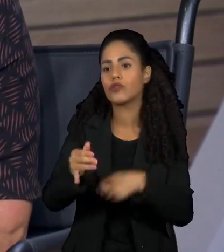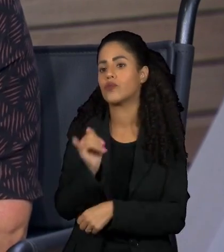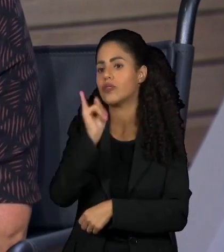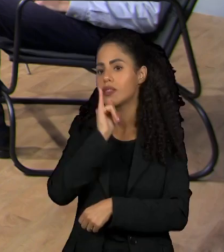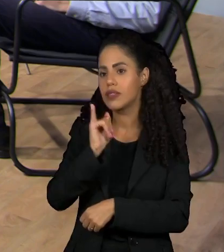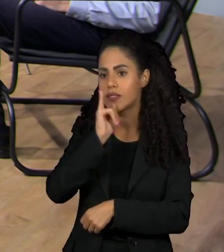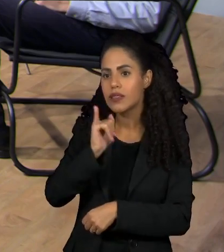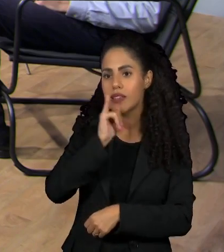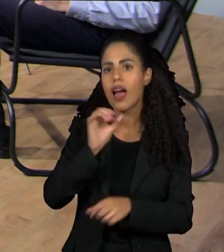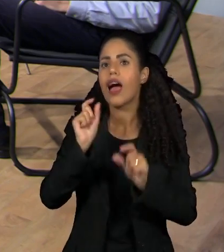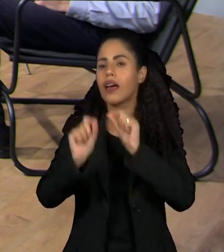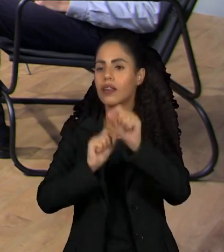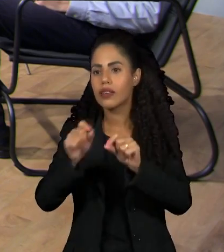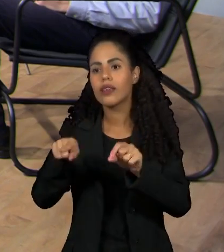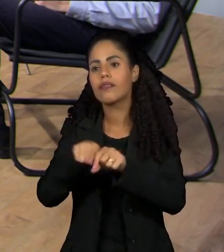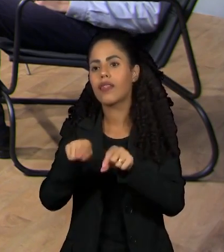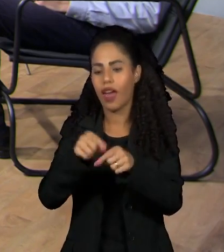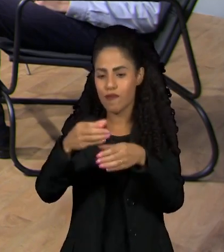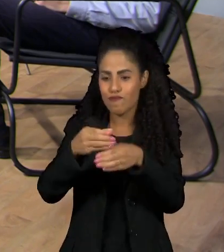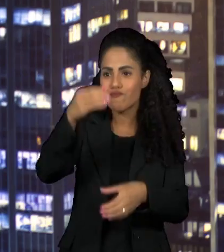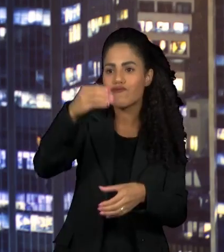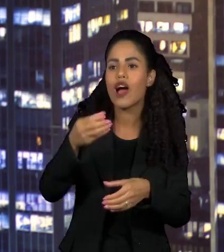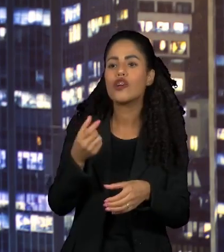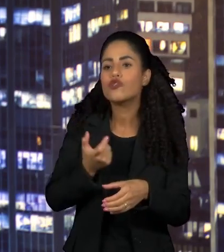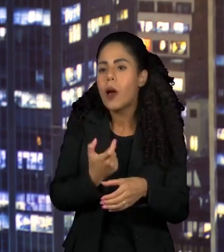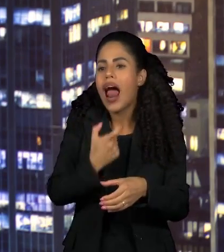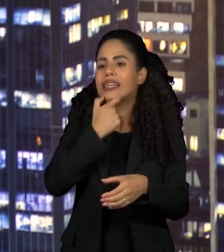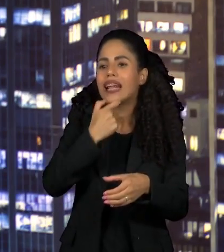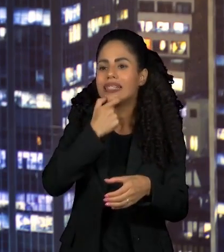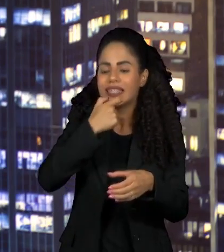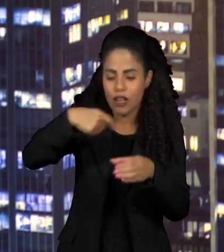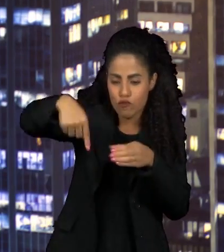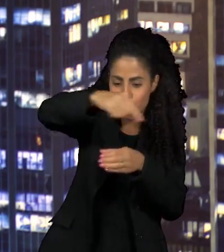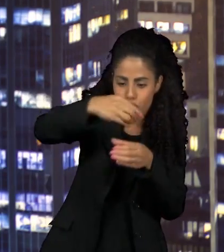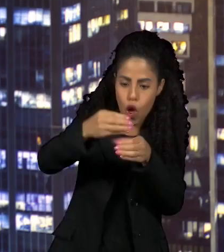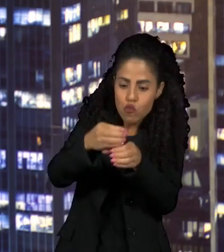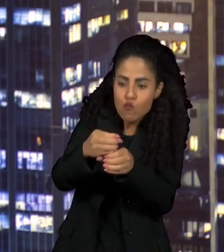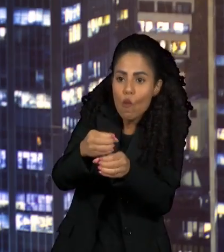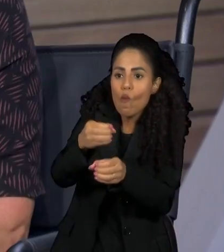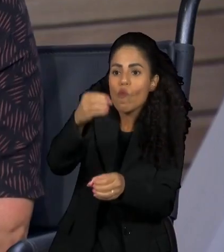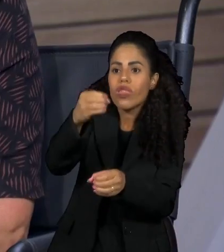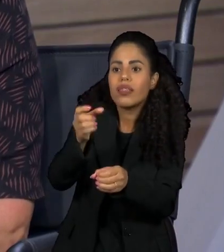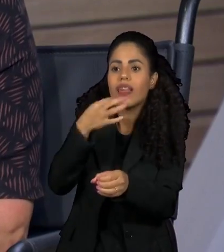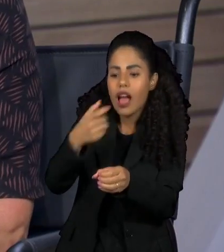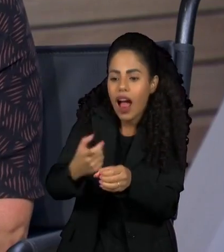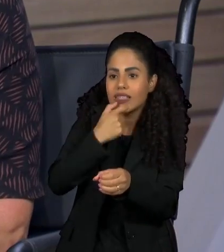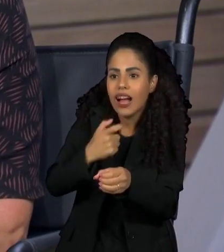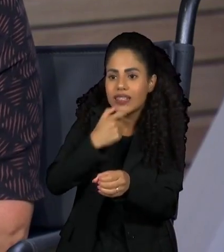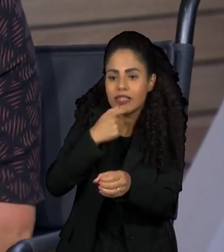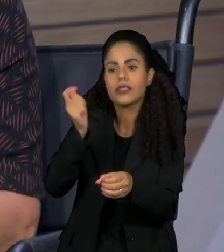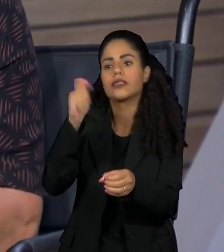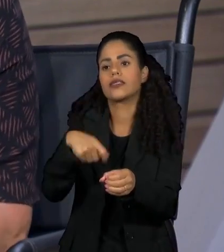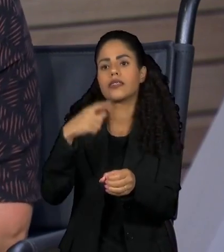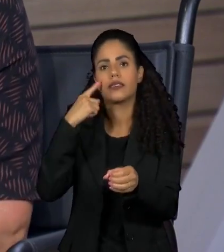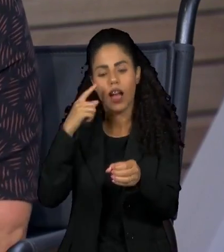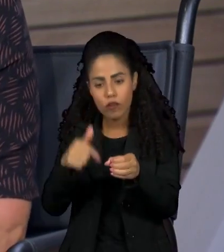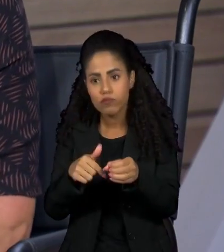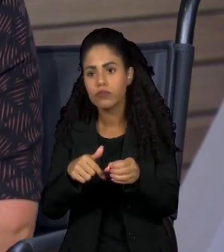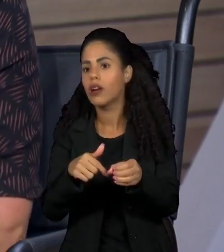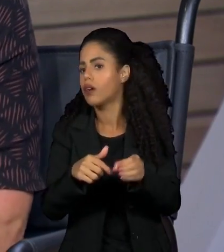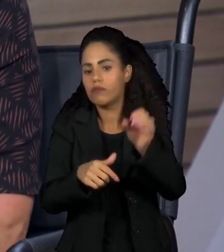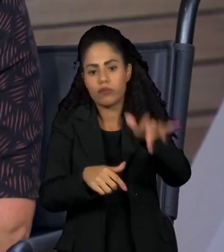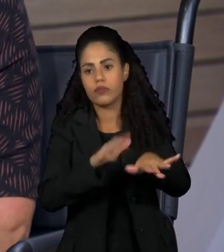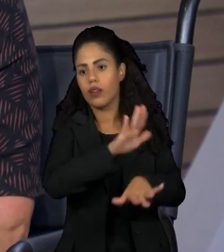daqueles laminados dos biscoitos, dos salgadinhos, que não tem cadeia de reciclabilidade. Vai para aterro